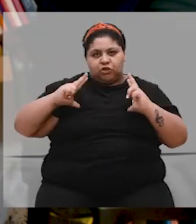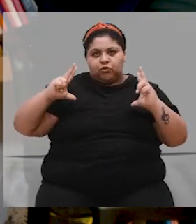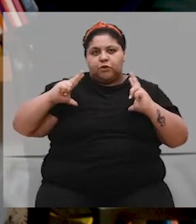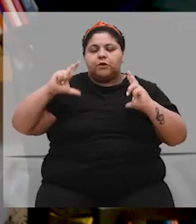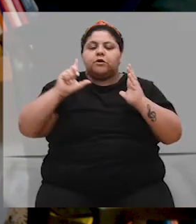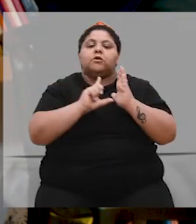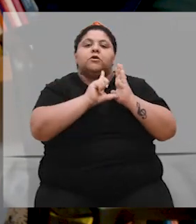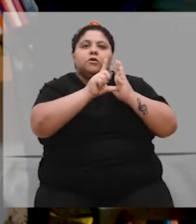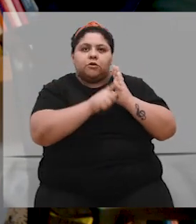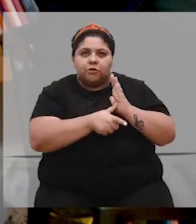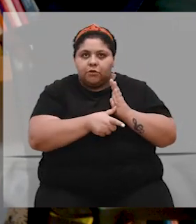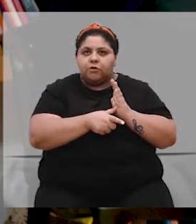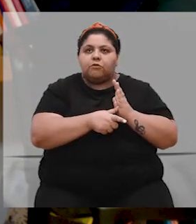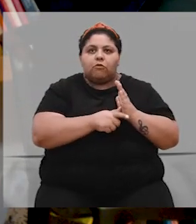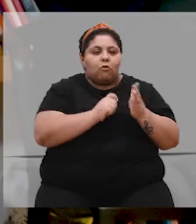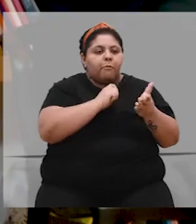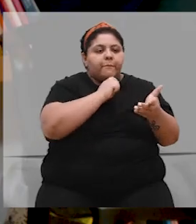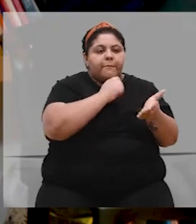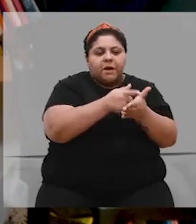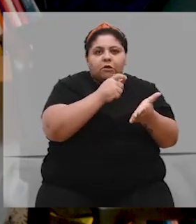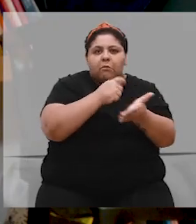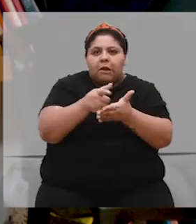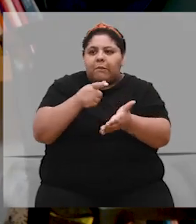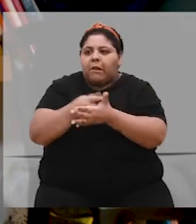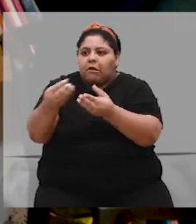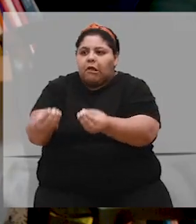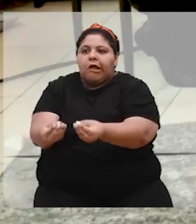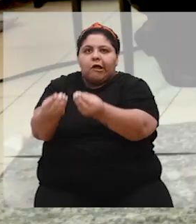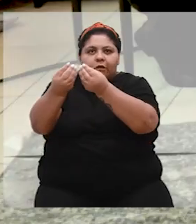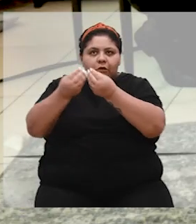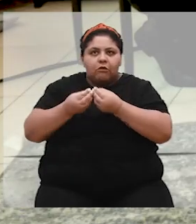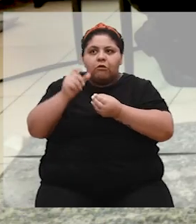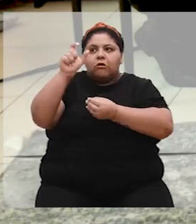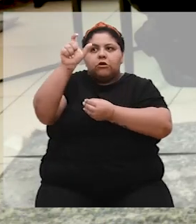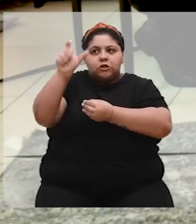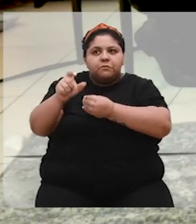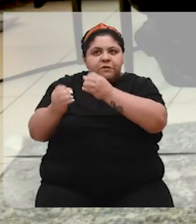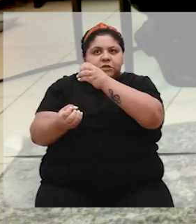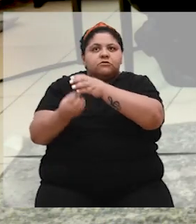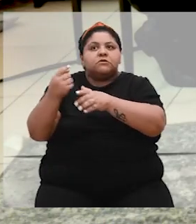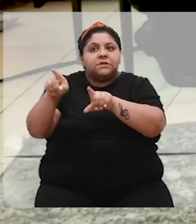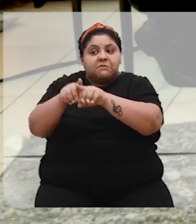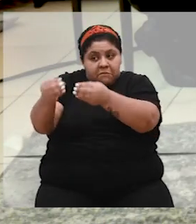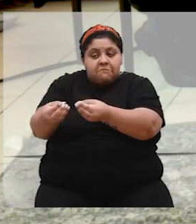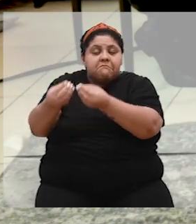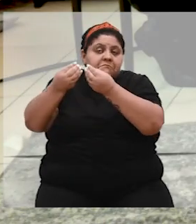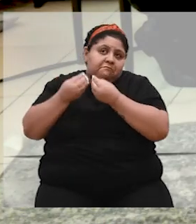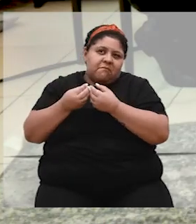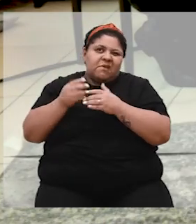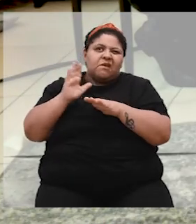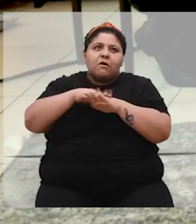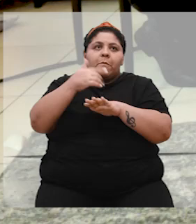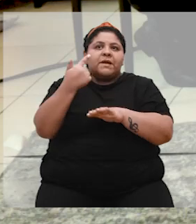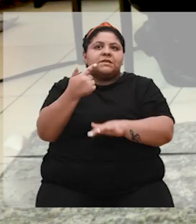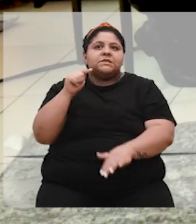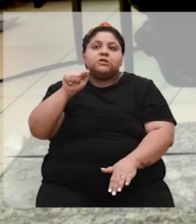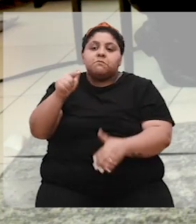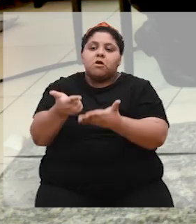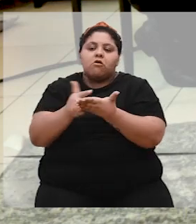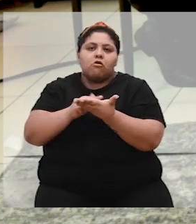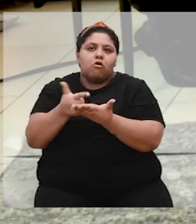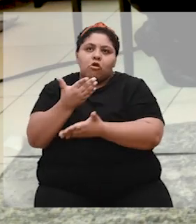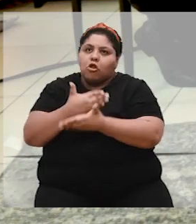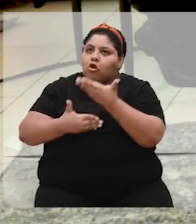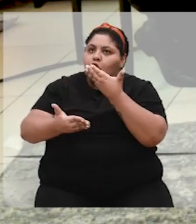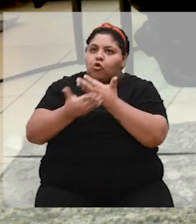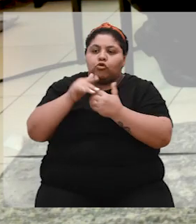pessoal. Aí depois o Instituto foi comprando, também ganhando de editoras, de autores que sempre presenteiam a gente. Então são mais de 7.000